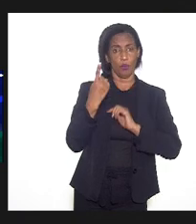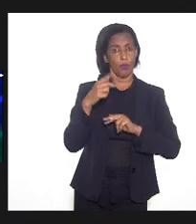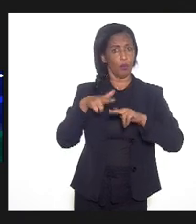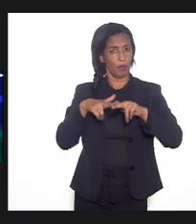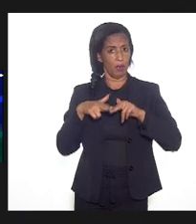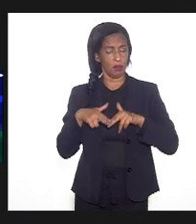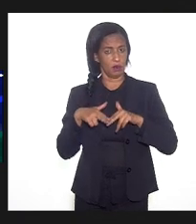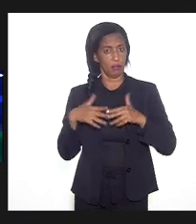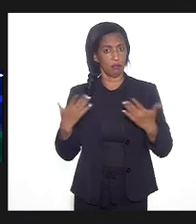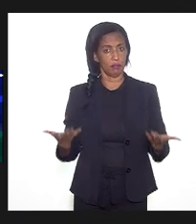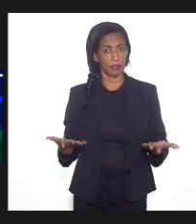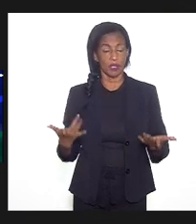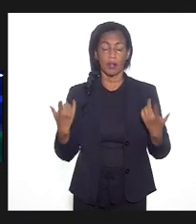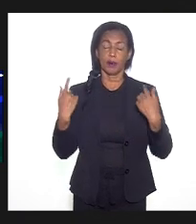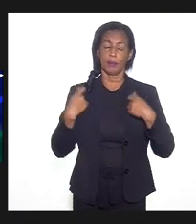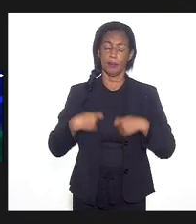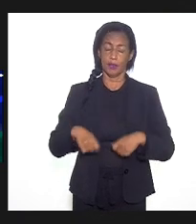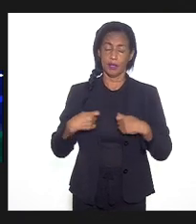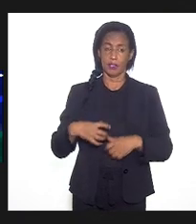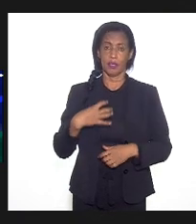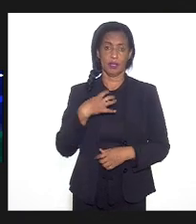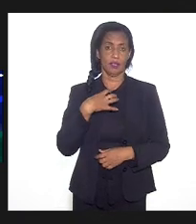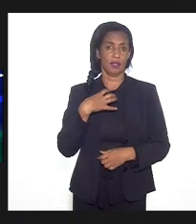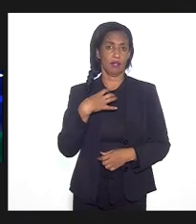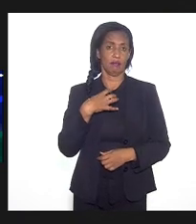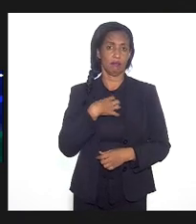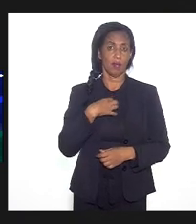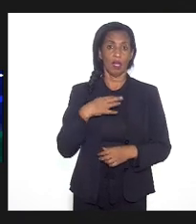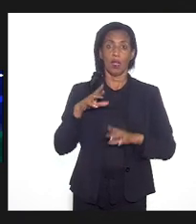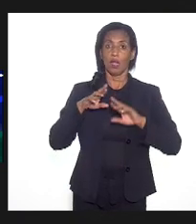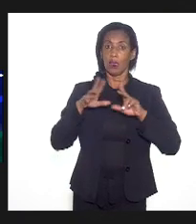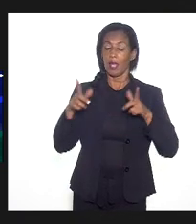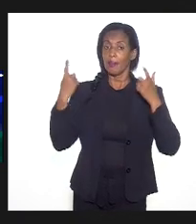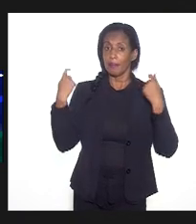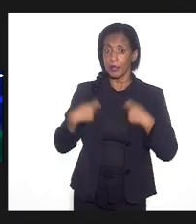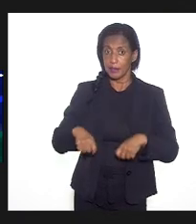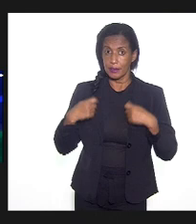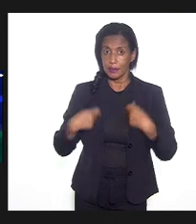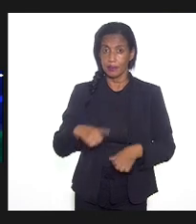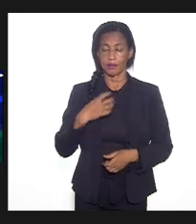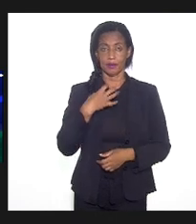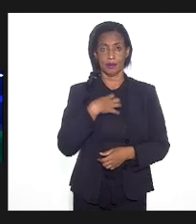óbvia, tem que ser, na verdade não é que é não, tem que ser